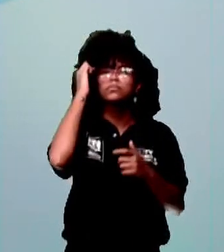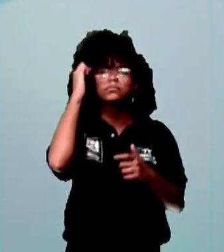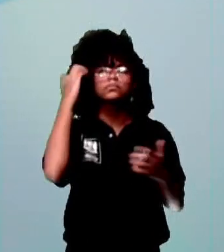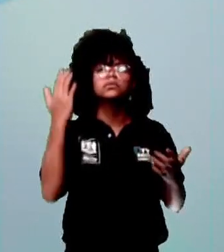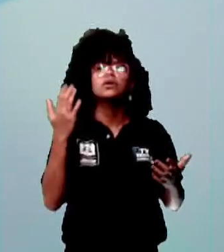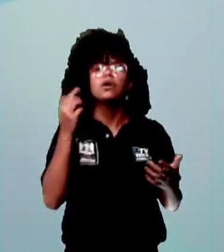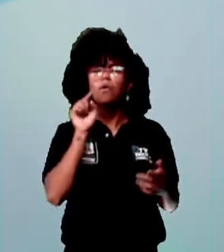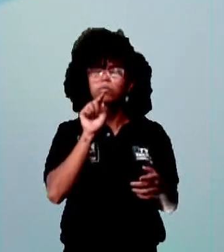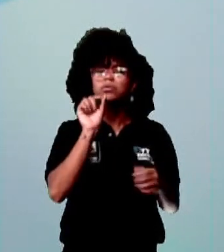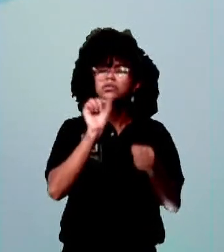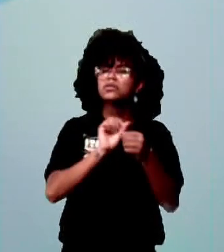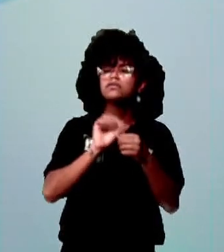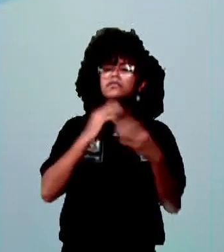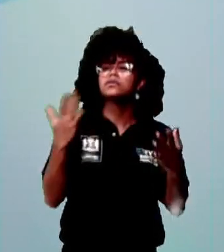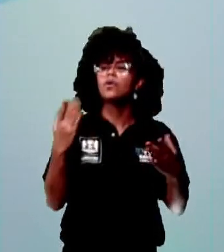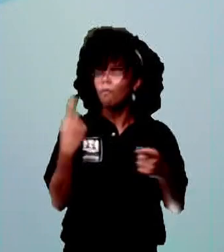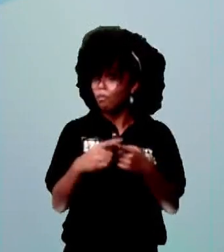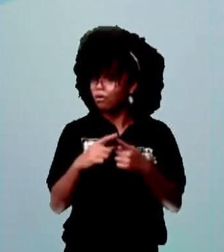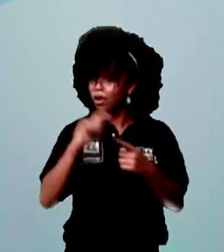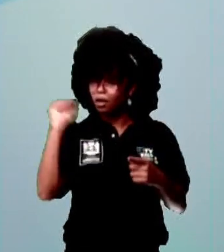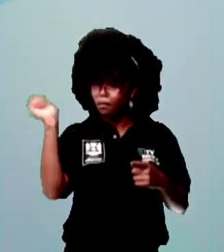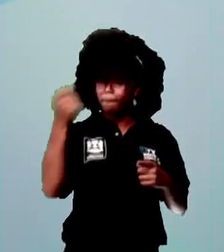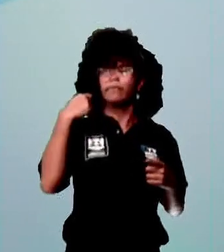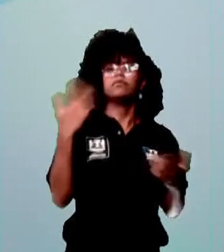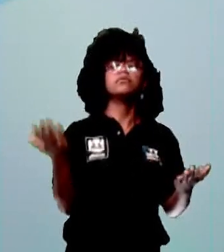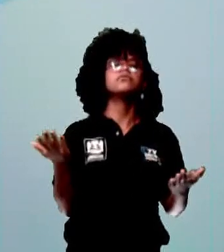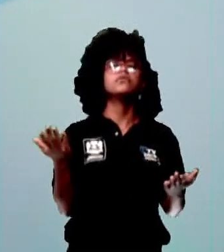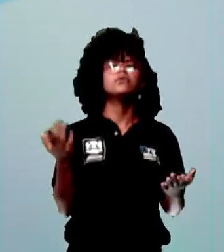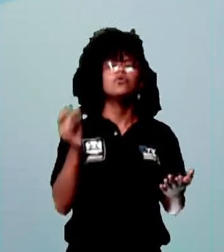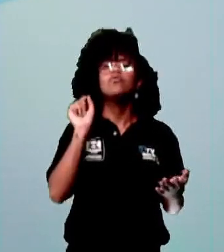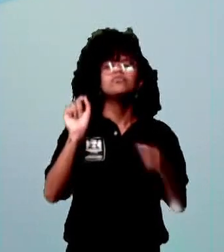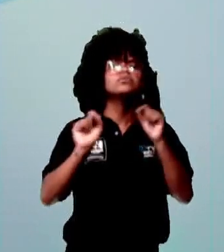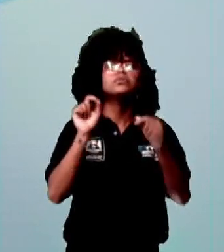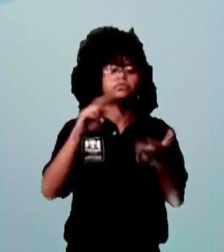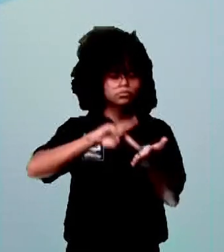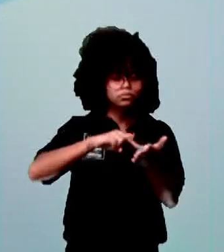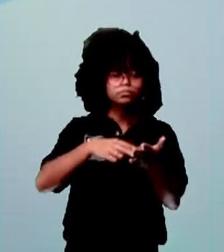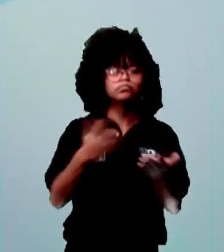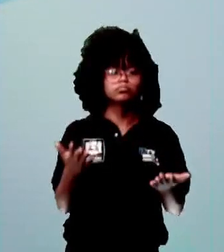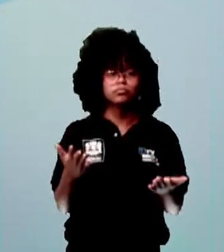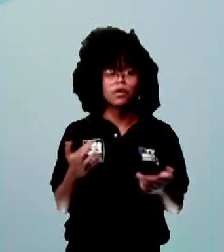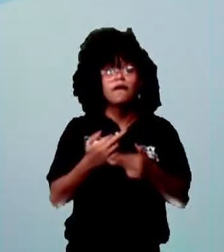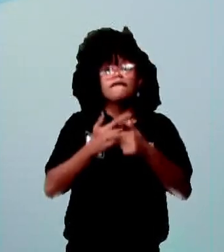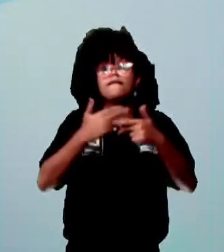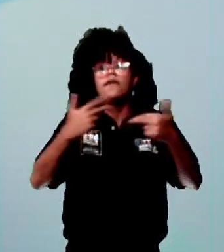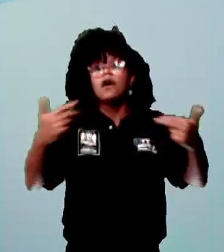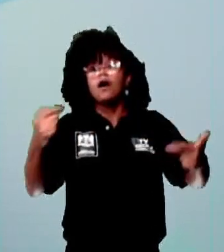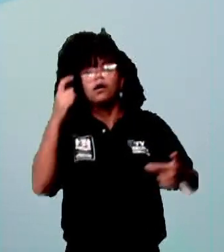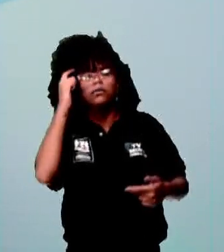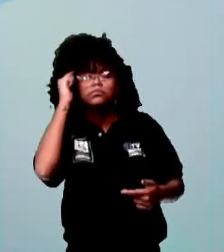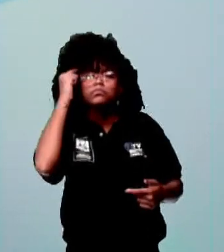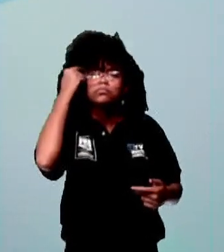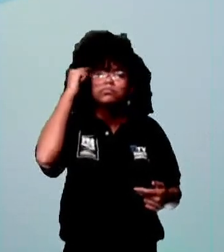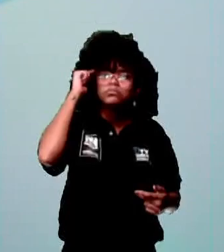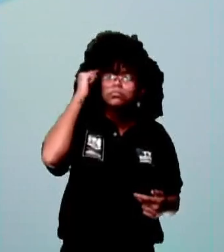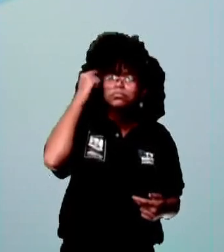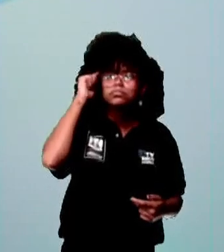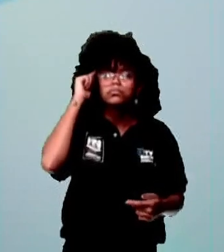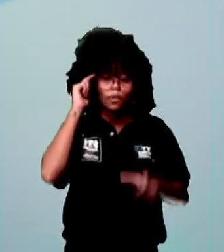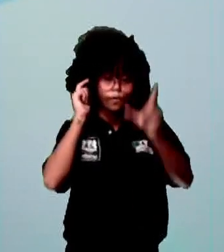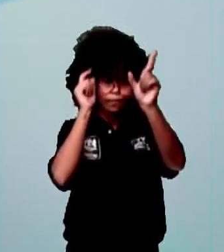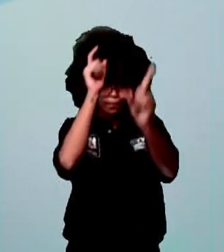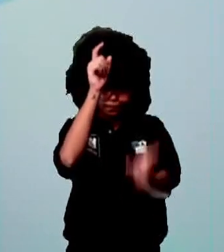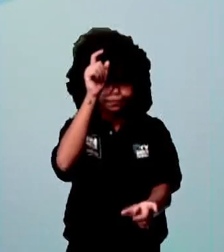que ela está fazendo? Por que ela não bateu em mim? O que significa isso? Então, são várias dúvidas que estão passando aí na cabeça